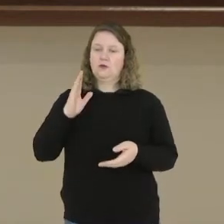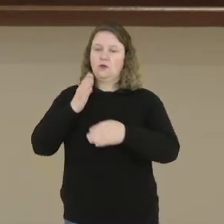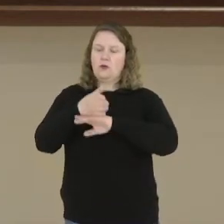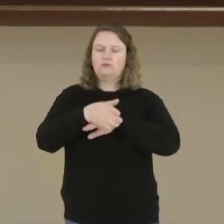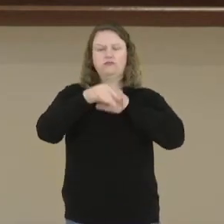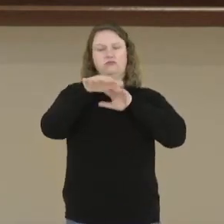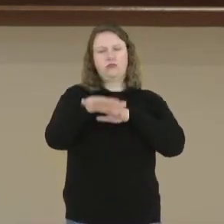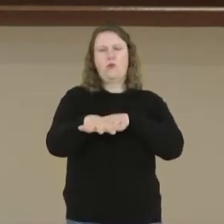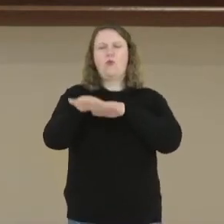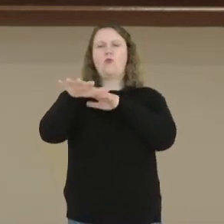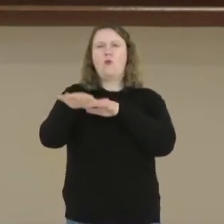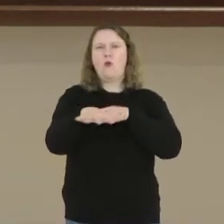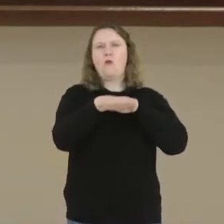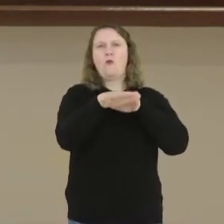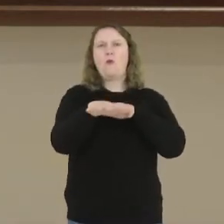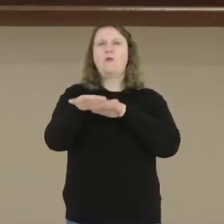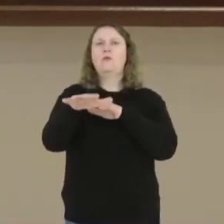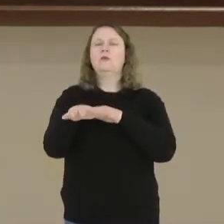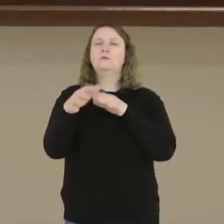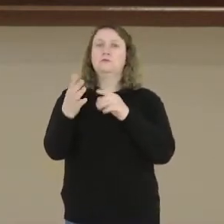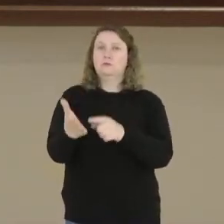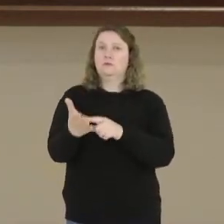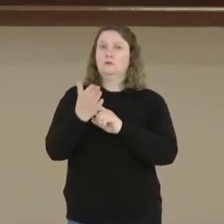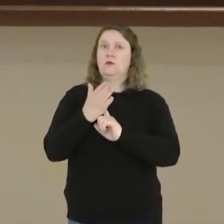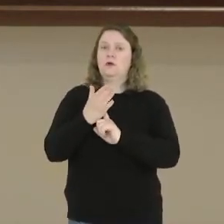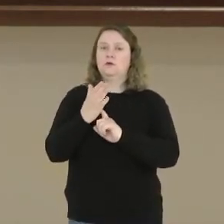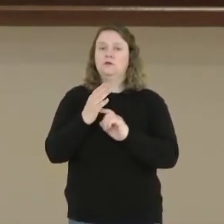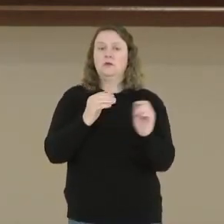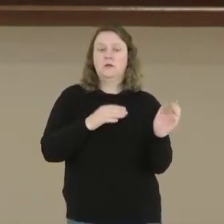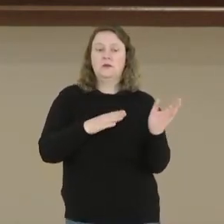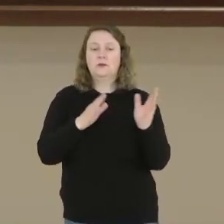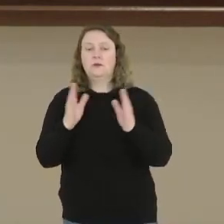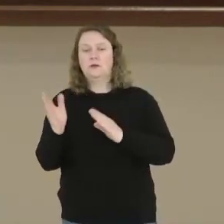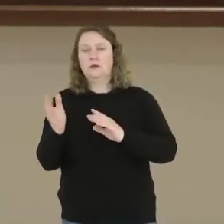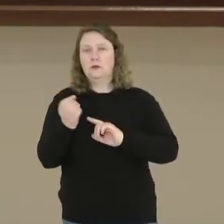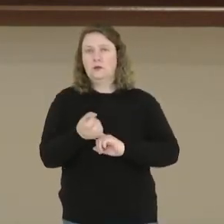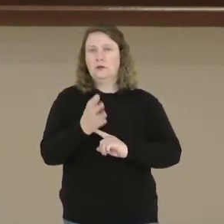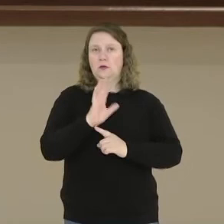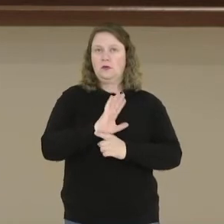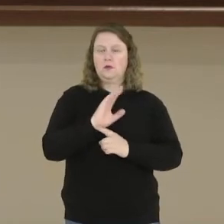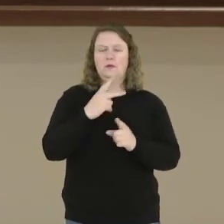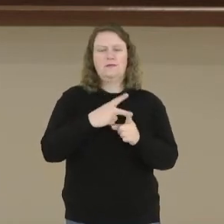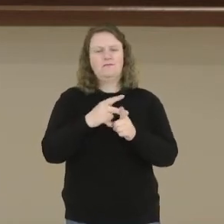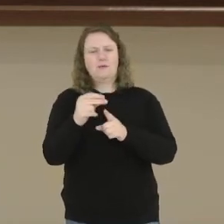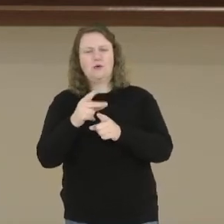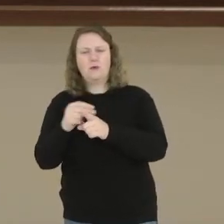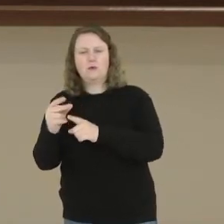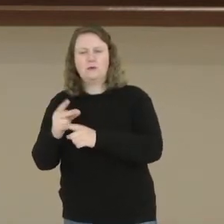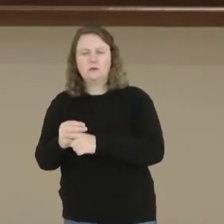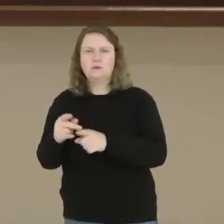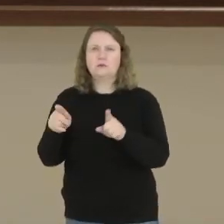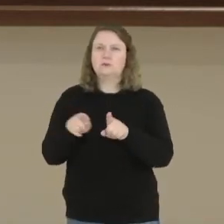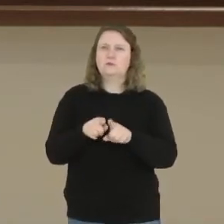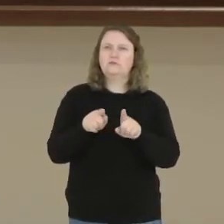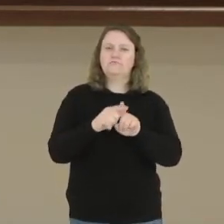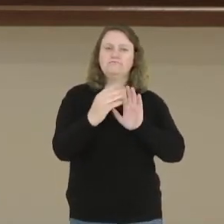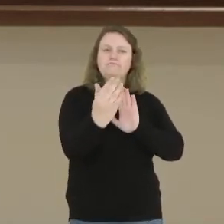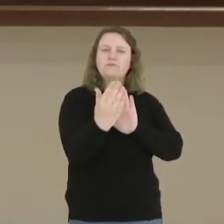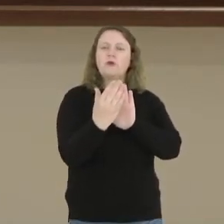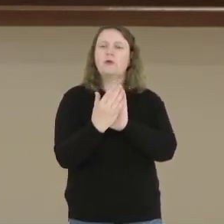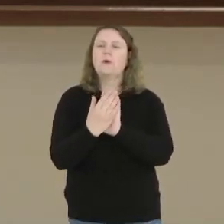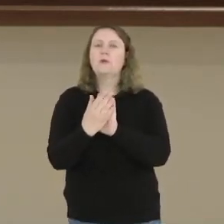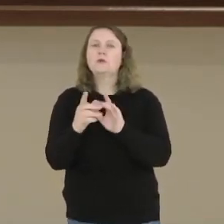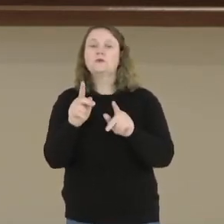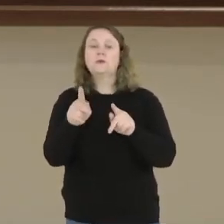E nos conta muito do período da Roma República, das suas vitórias, confrontando inclusive quem eram